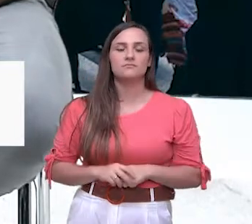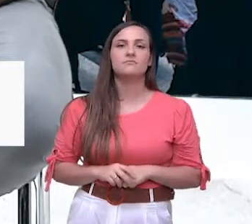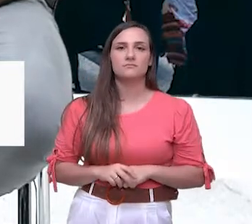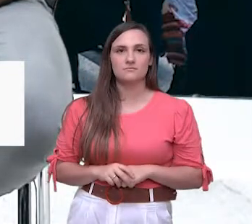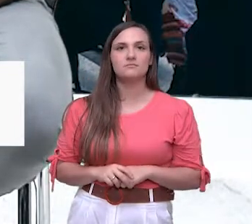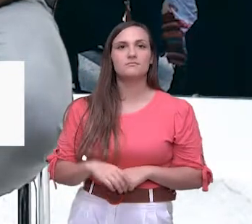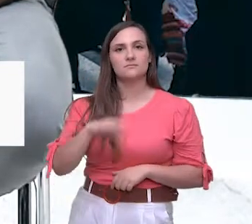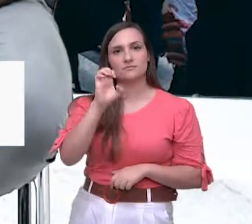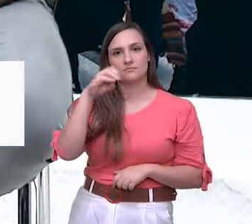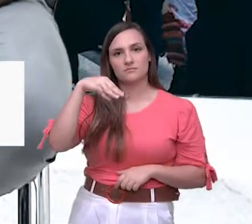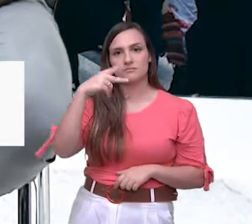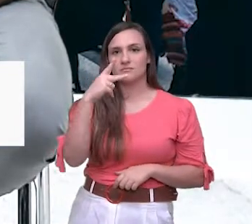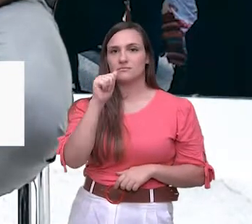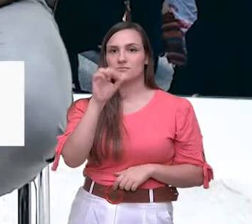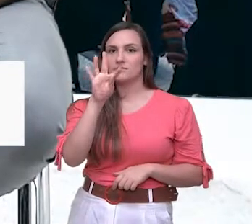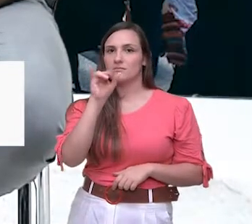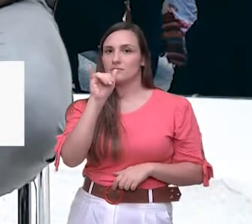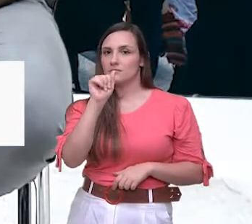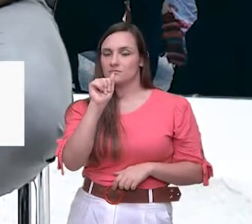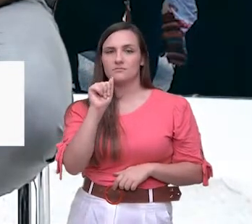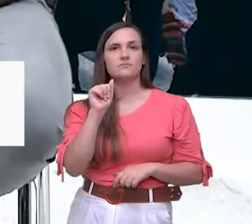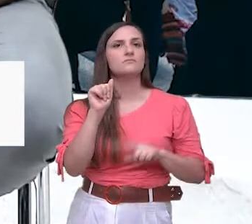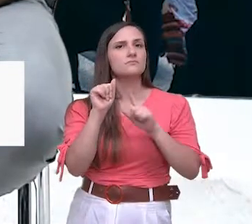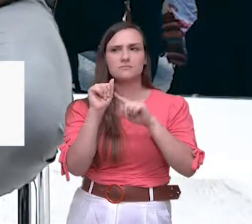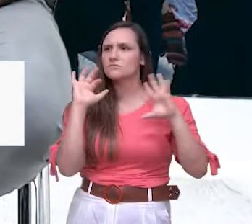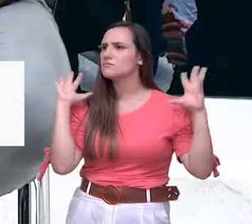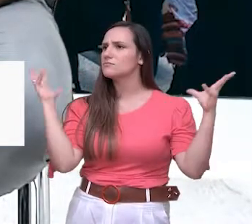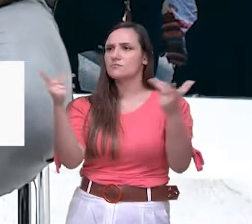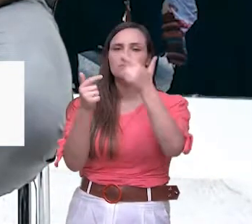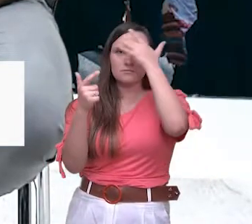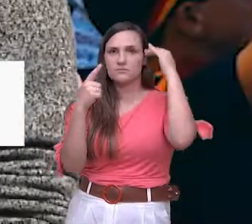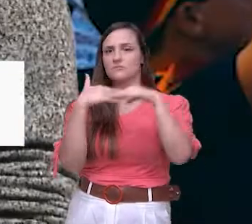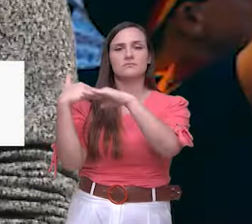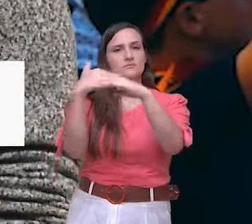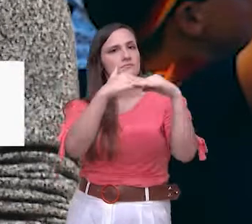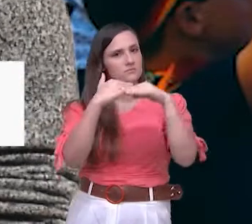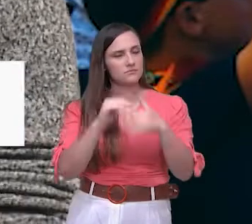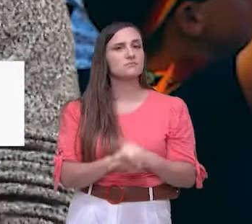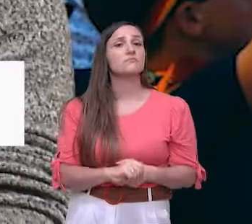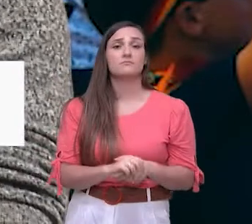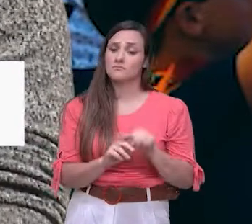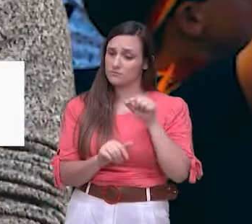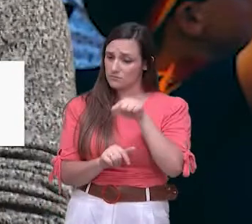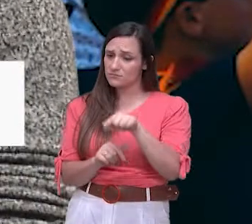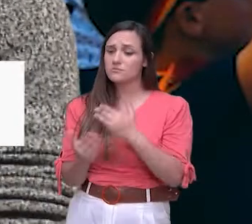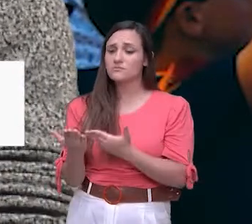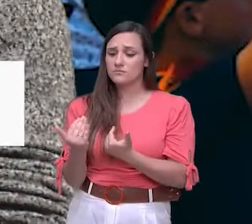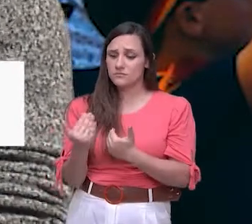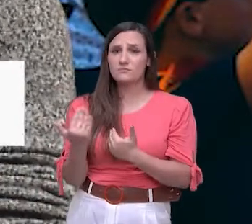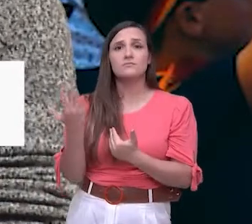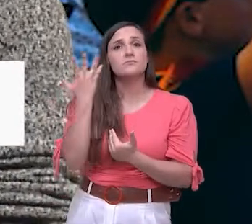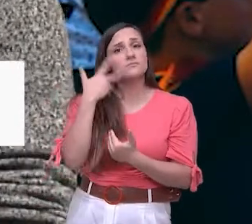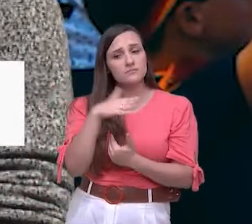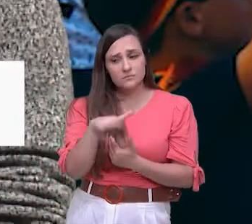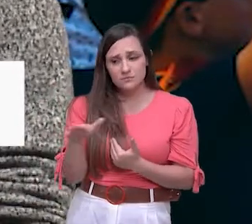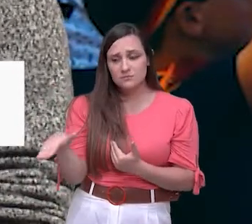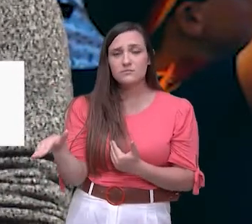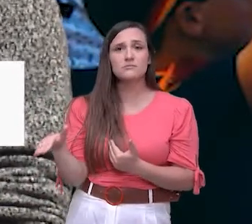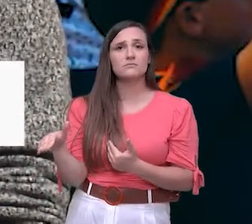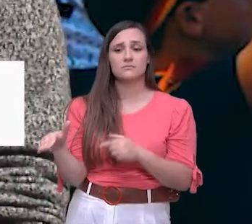que a palavra Jonathan sabe mais do que respeito né que todas as pessoas são iguais sim e preparar esses jovens e